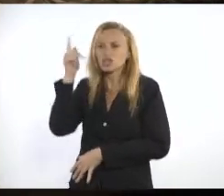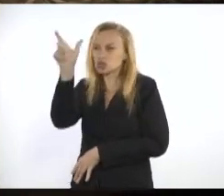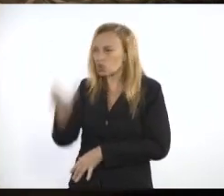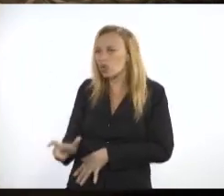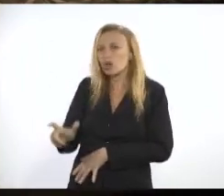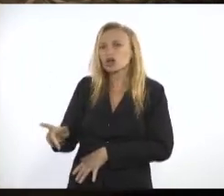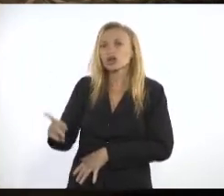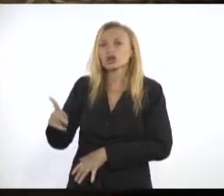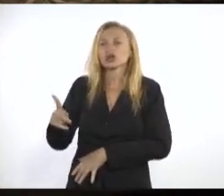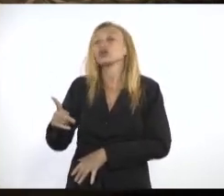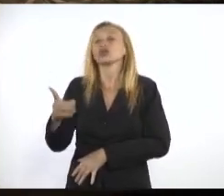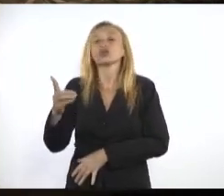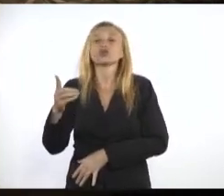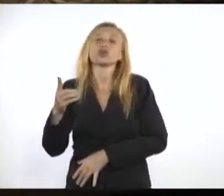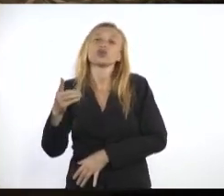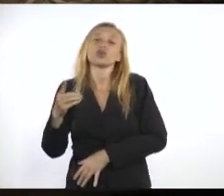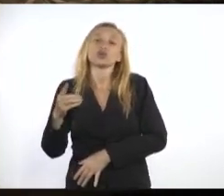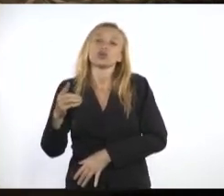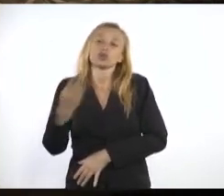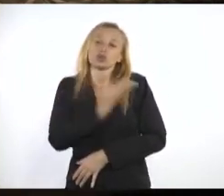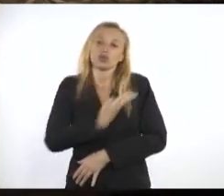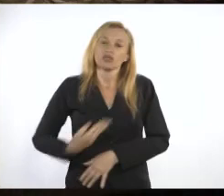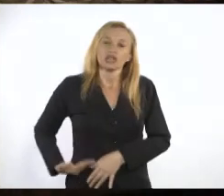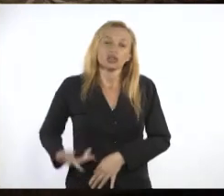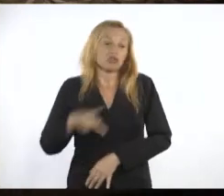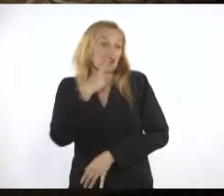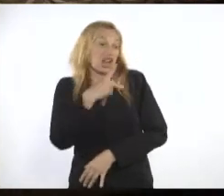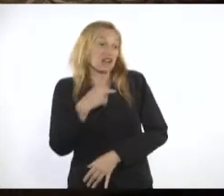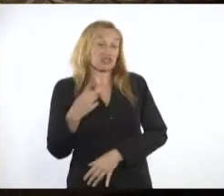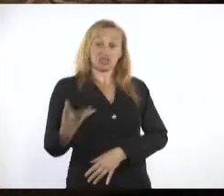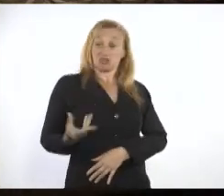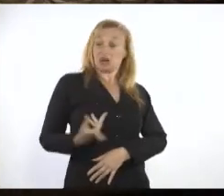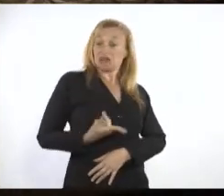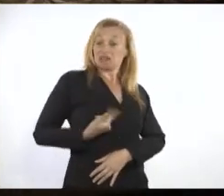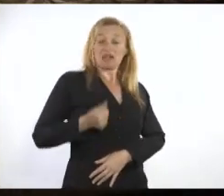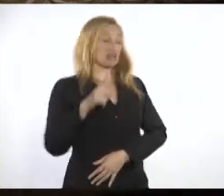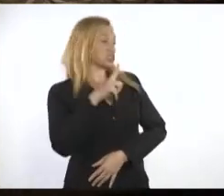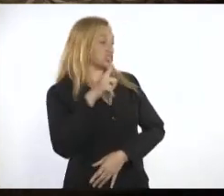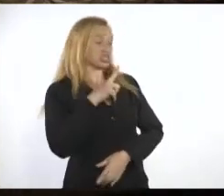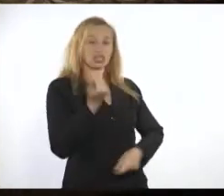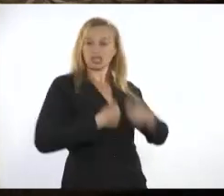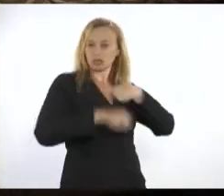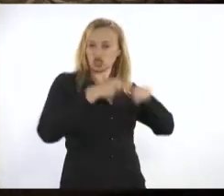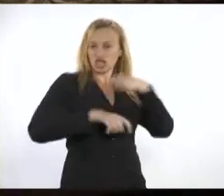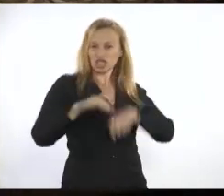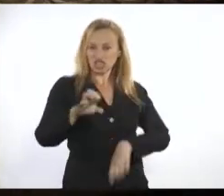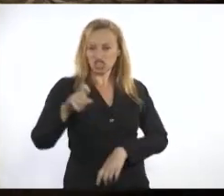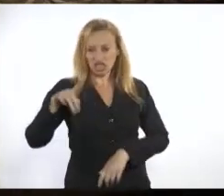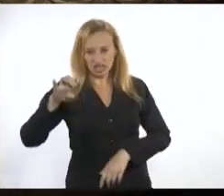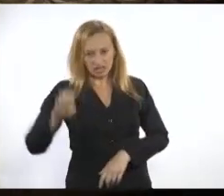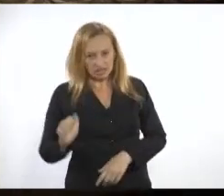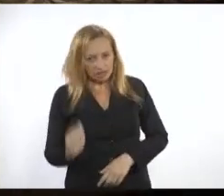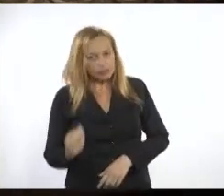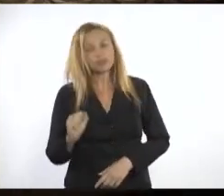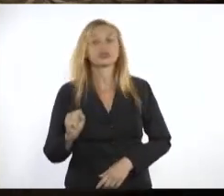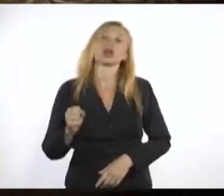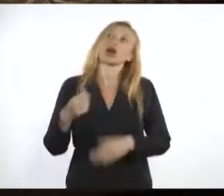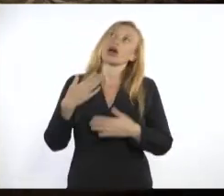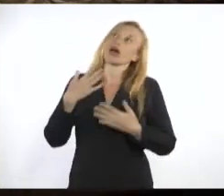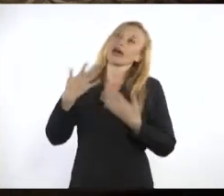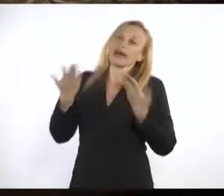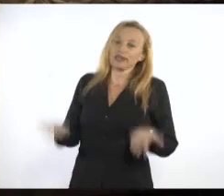governador julgava qualificadíssimo para estar na Genersa. Enfim, senhor presidente, desculpe